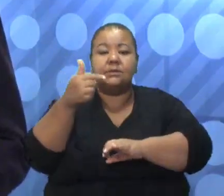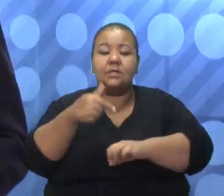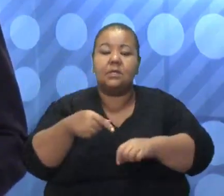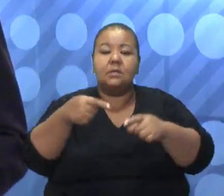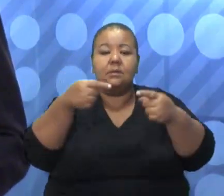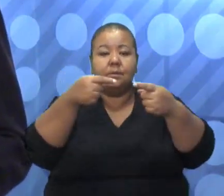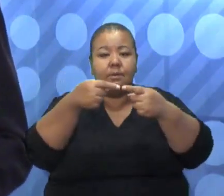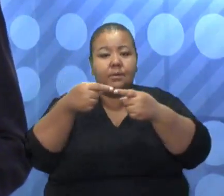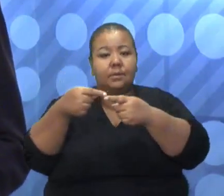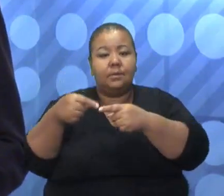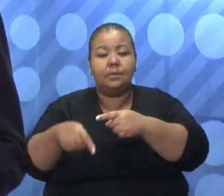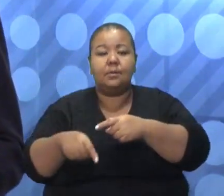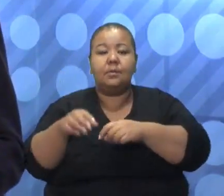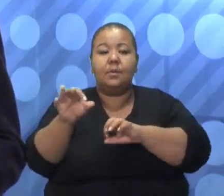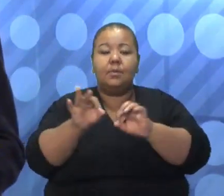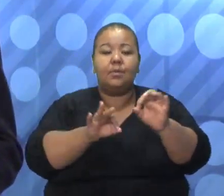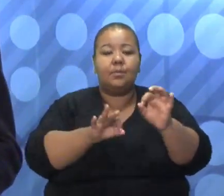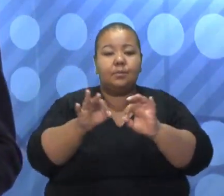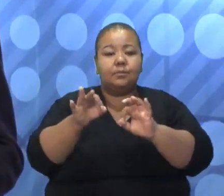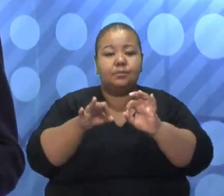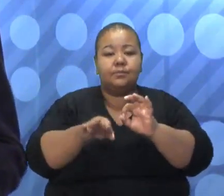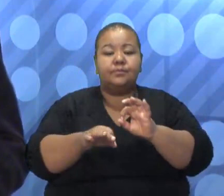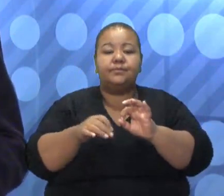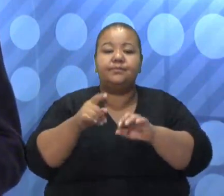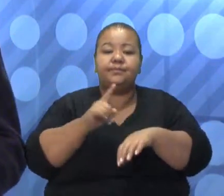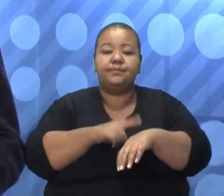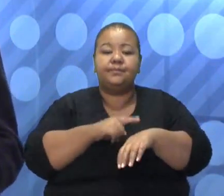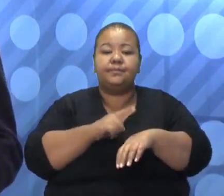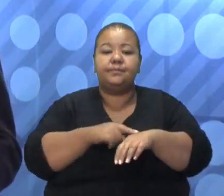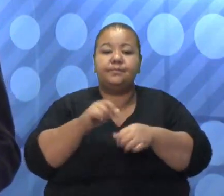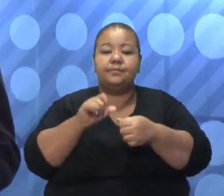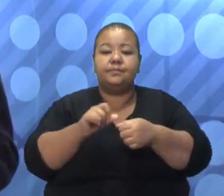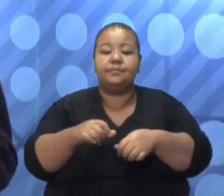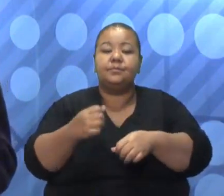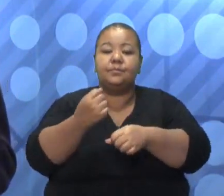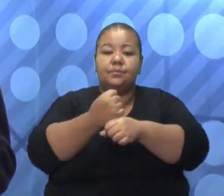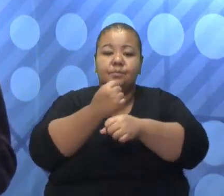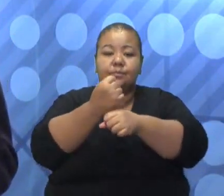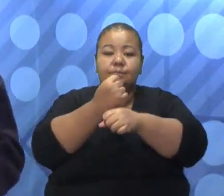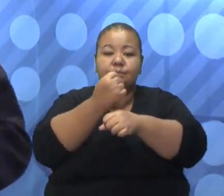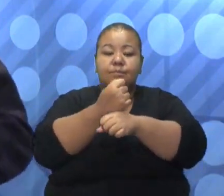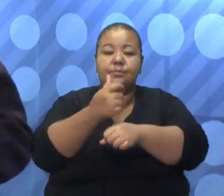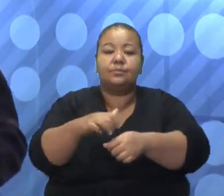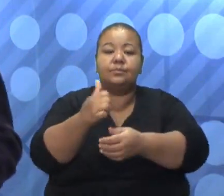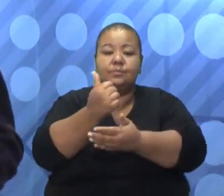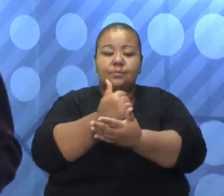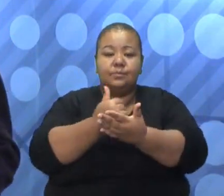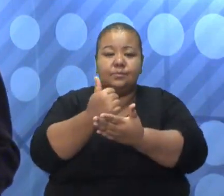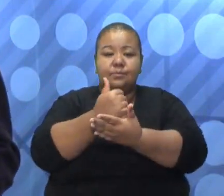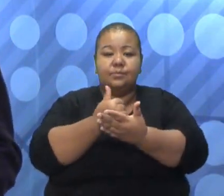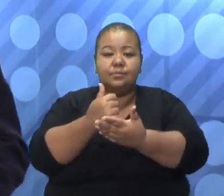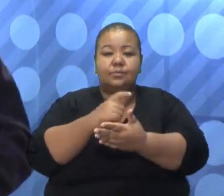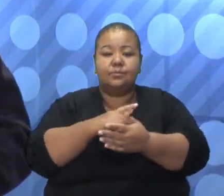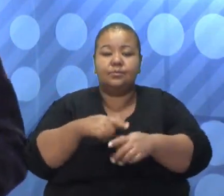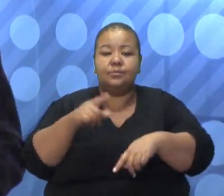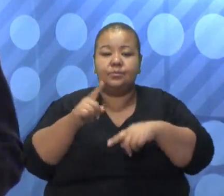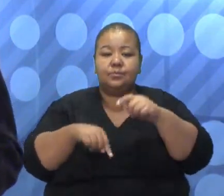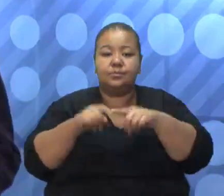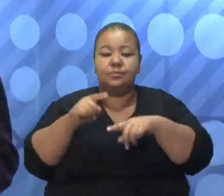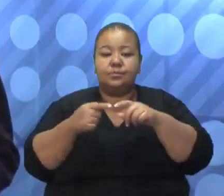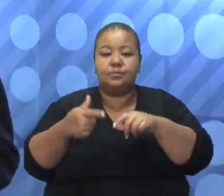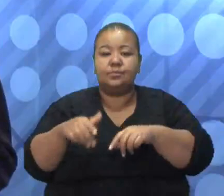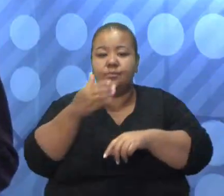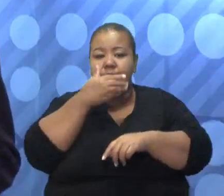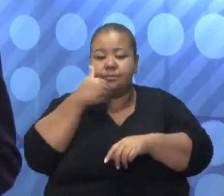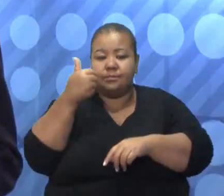com a programação, né, para na hora que eu estiver fazendo a produção acontecer, eu fazer os controles necessários e ter o produto realizado da